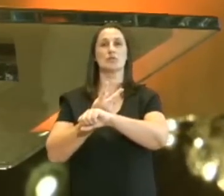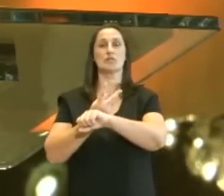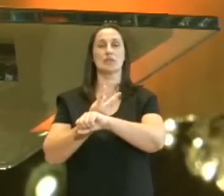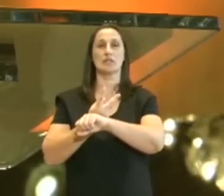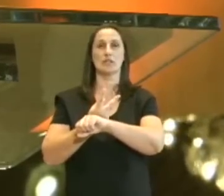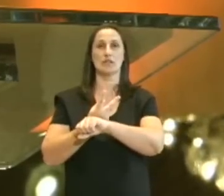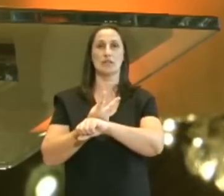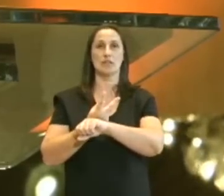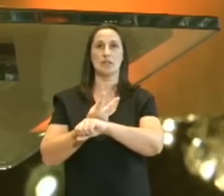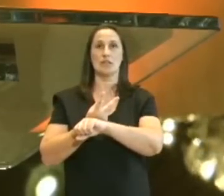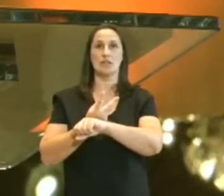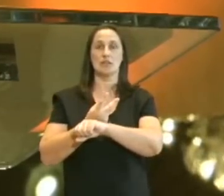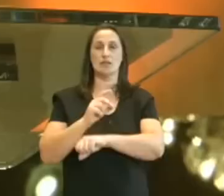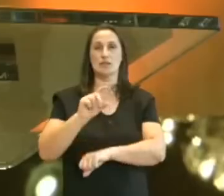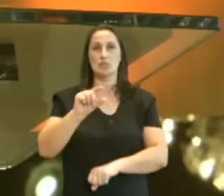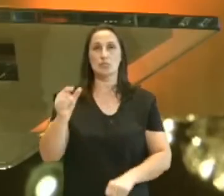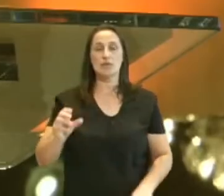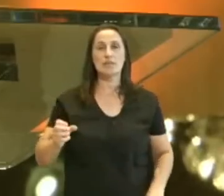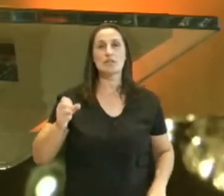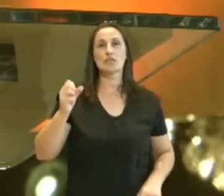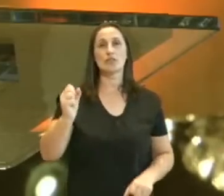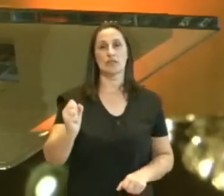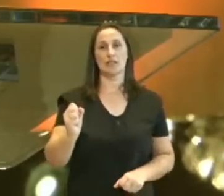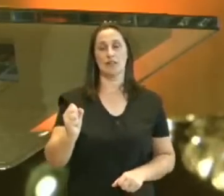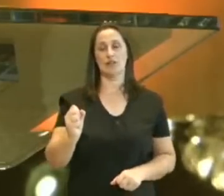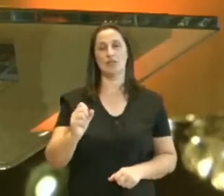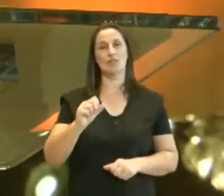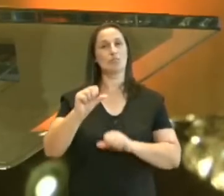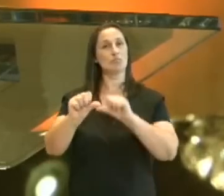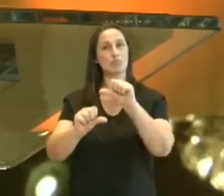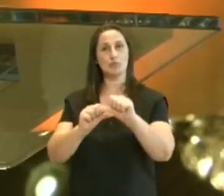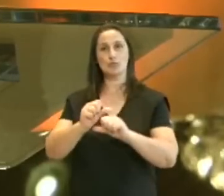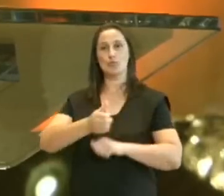os levantou das cinzas.